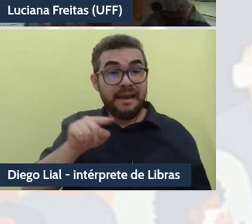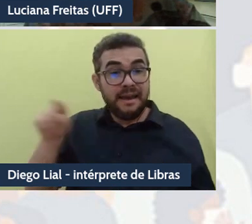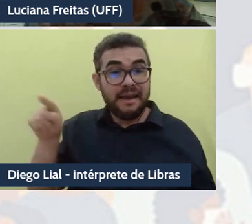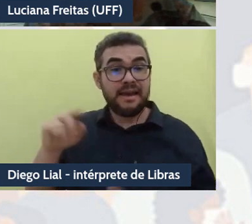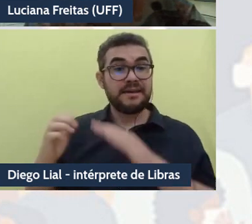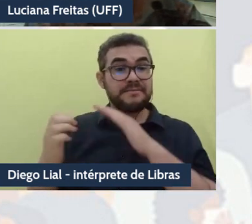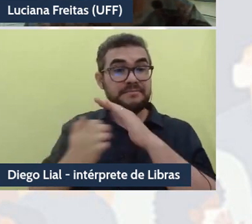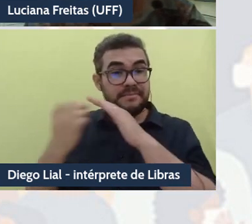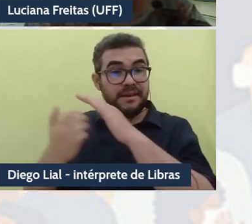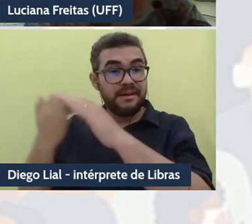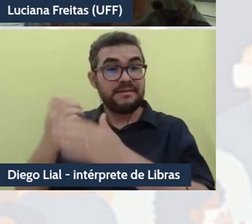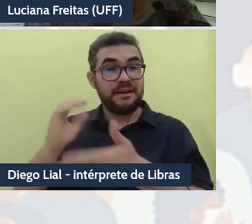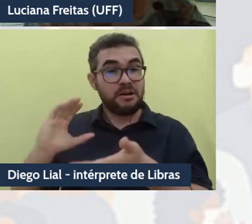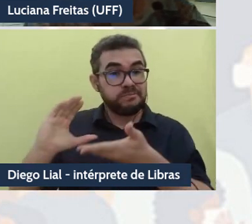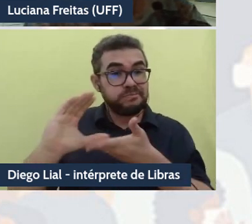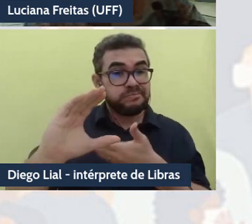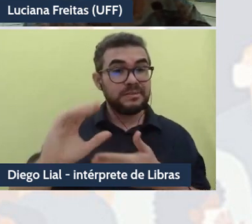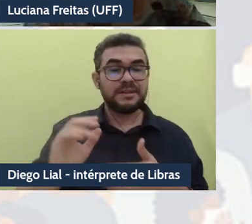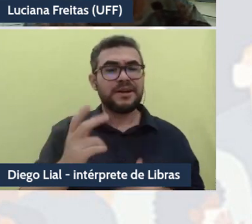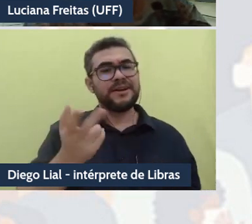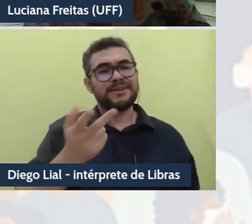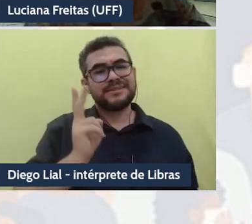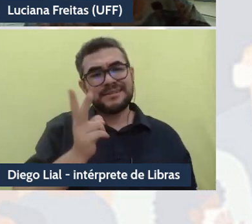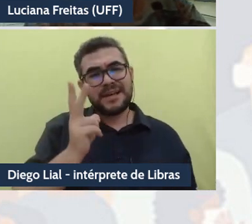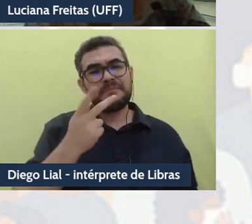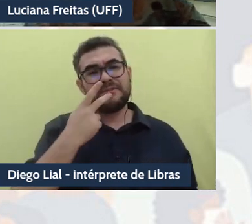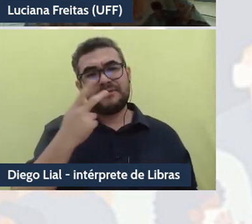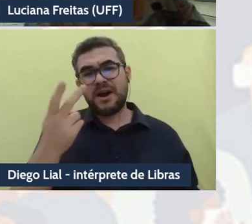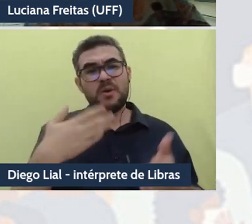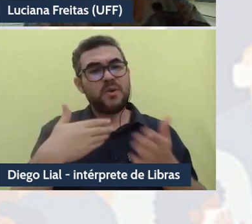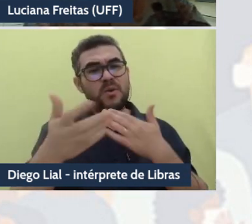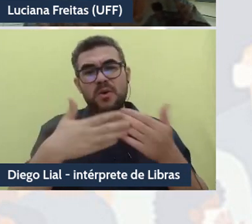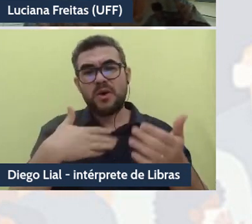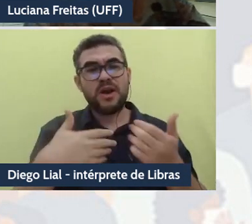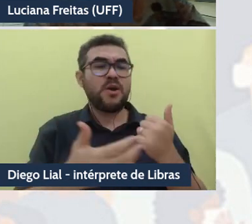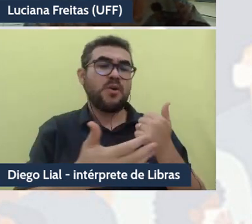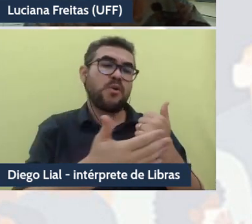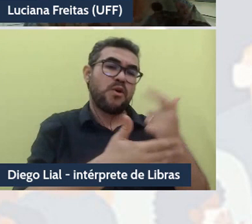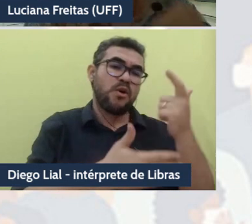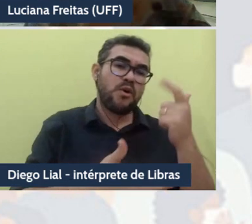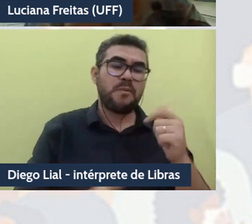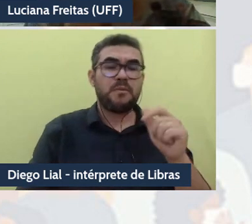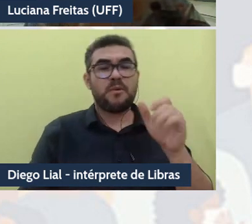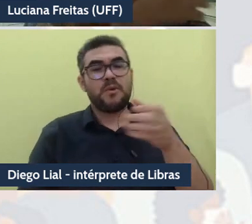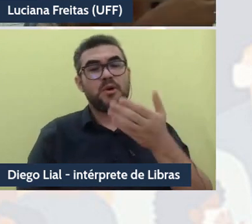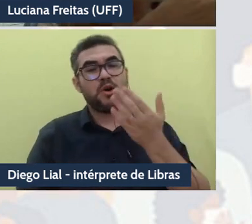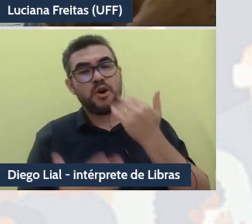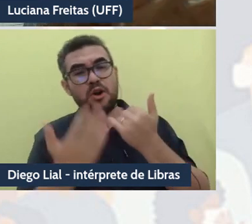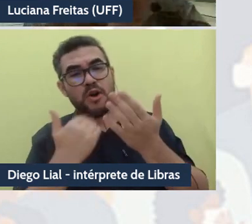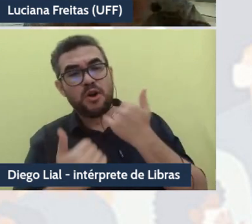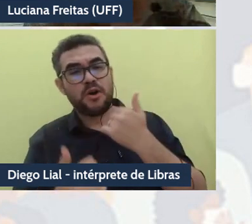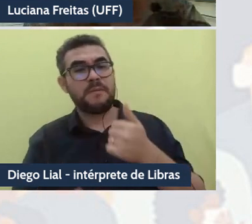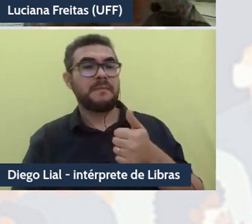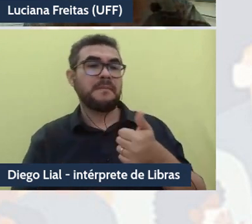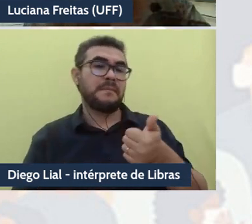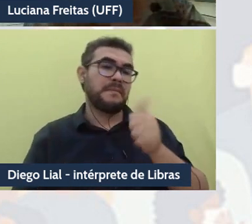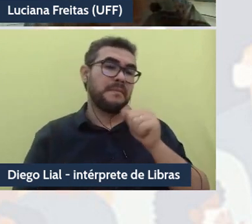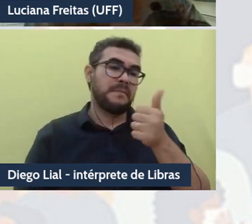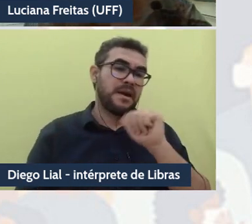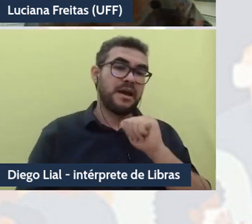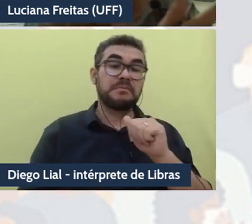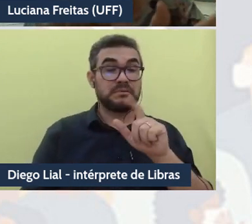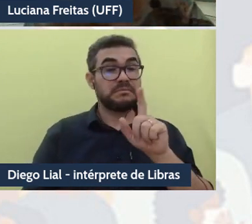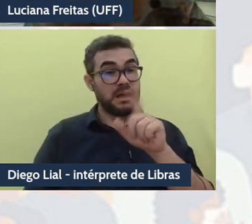gente bebe, tudo que a gente compra na internet é onde a gente coloca o nosso dinheiro, né? Porque são instituições